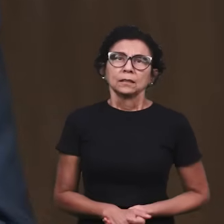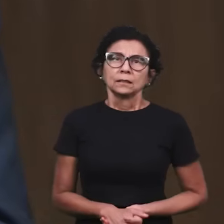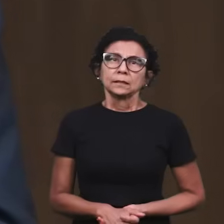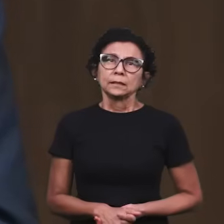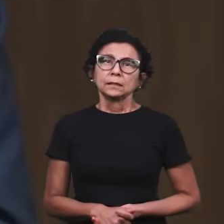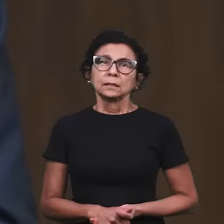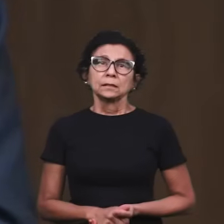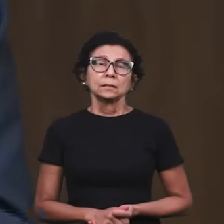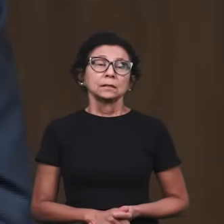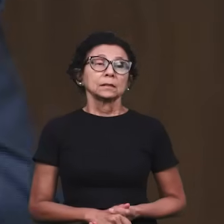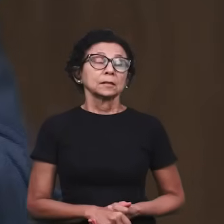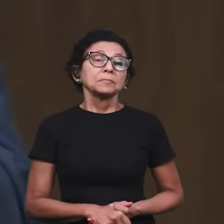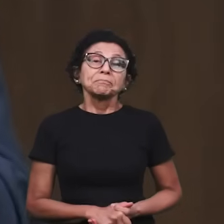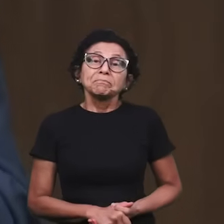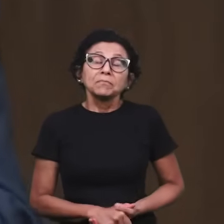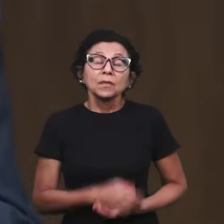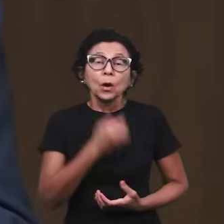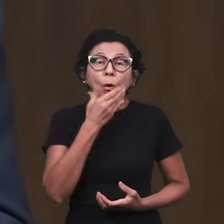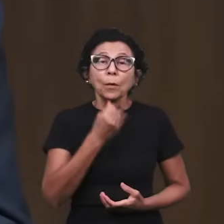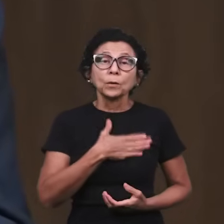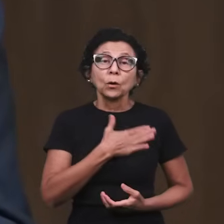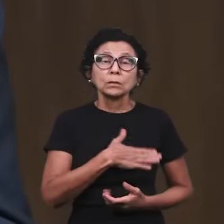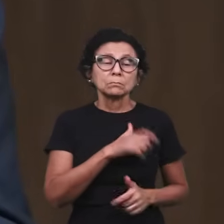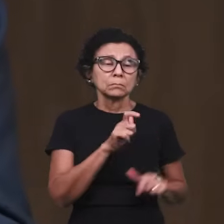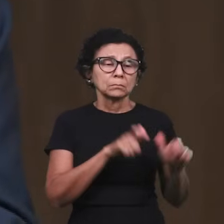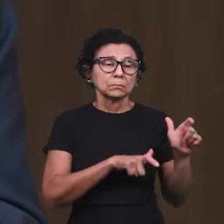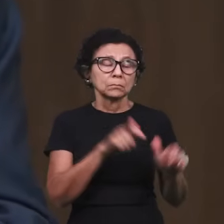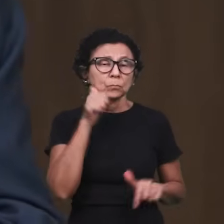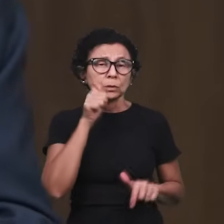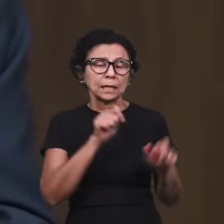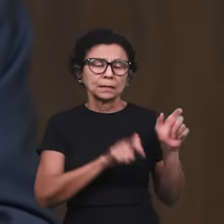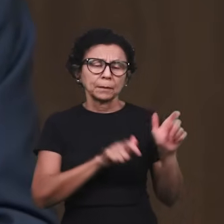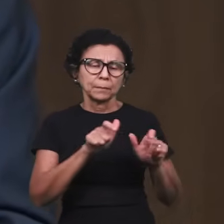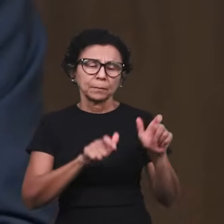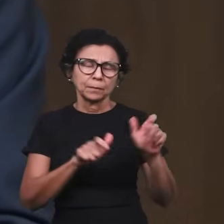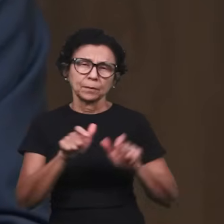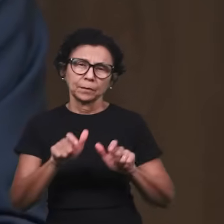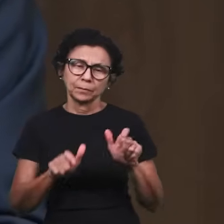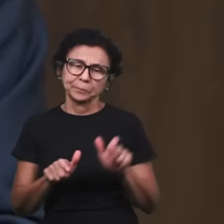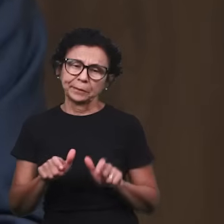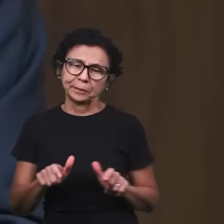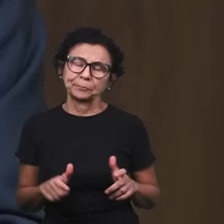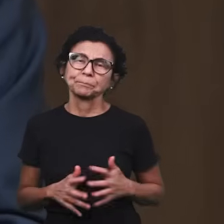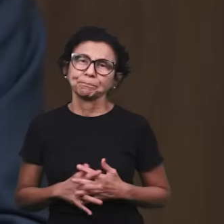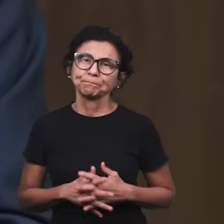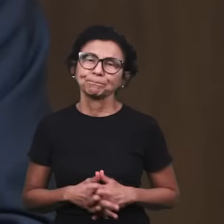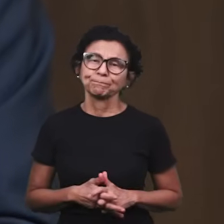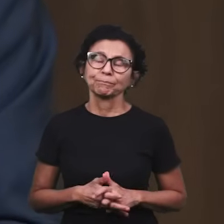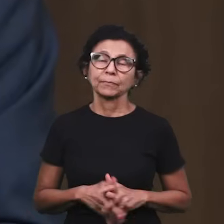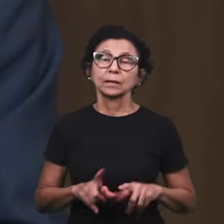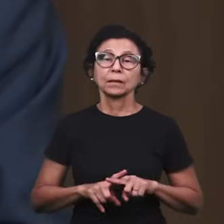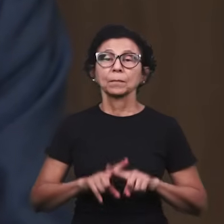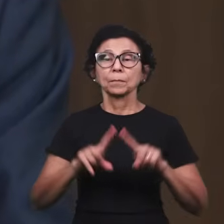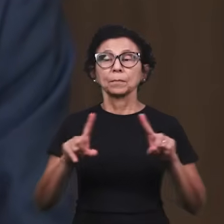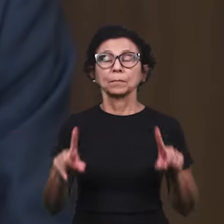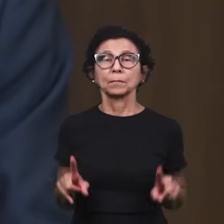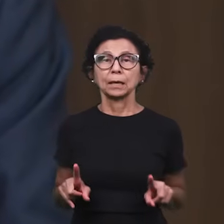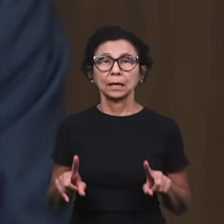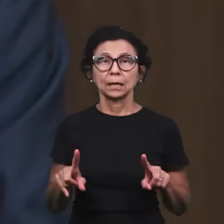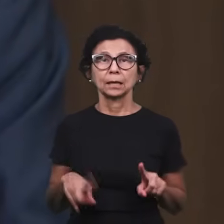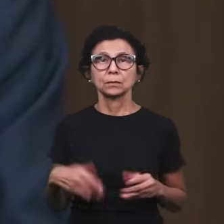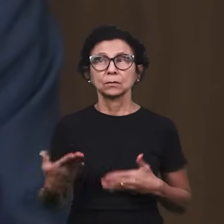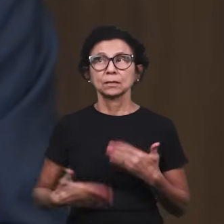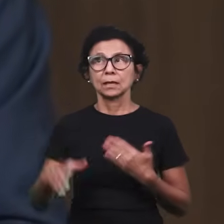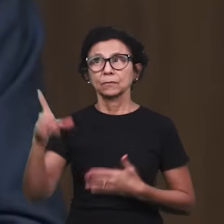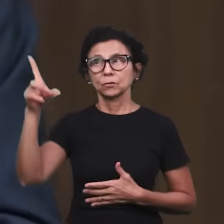666, ele não tem característica do casamento. Mas o homem gerado em Deus, ele tem toda a